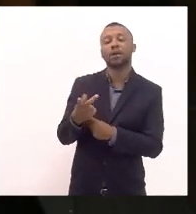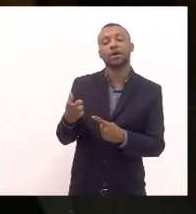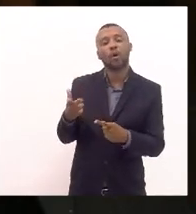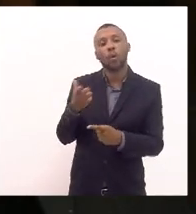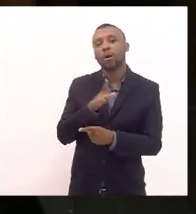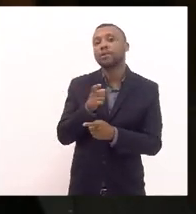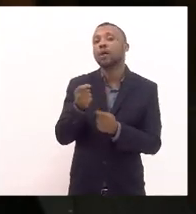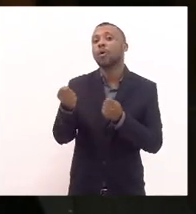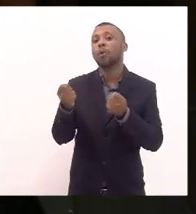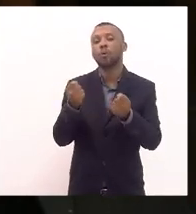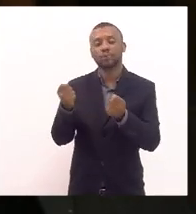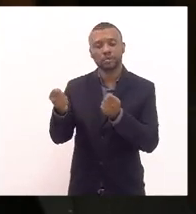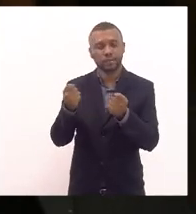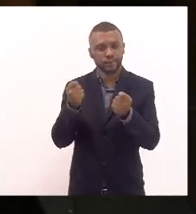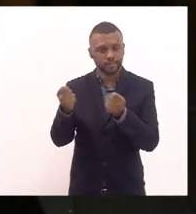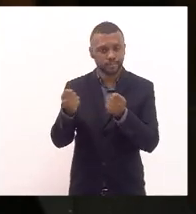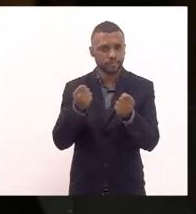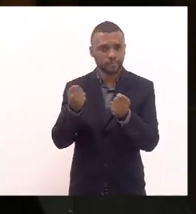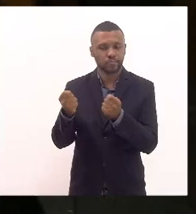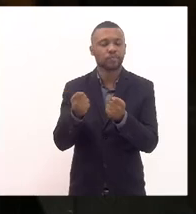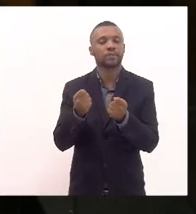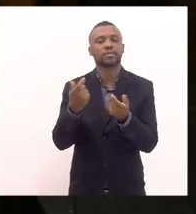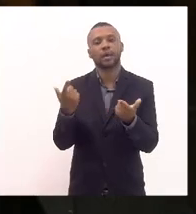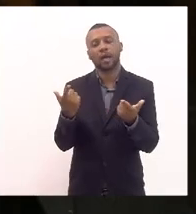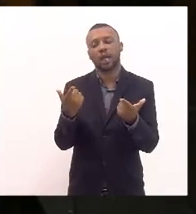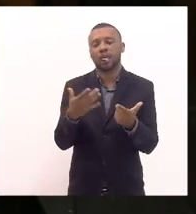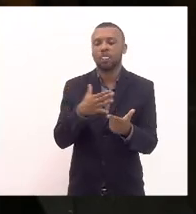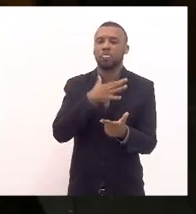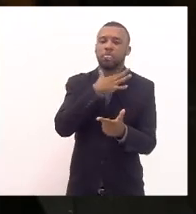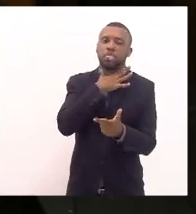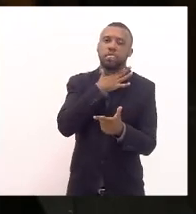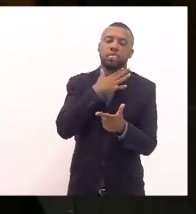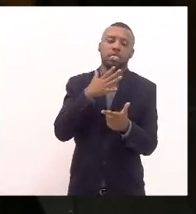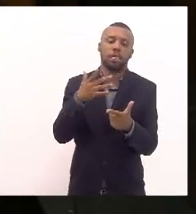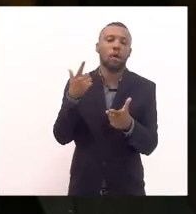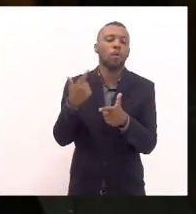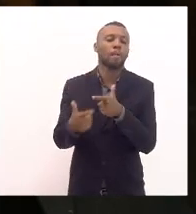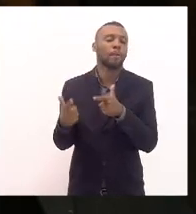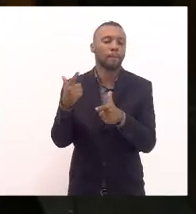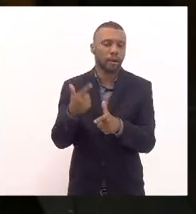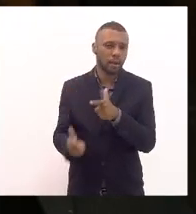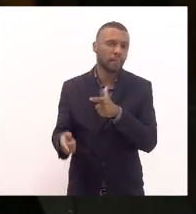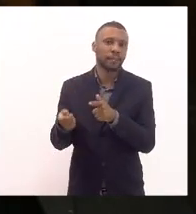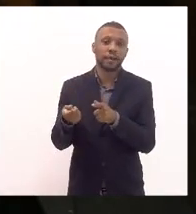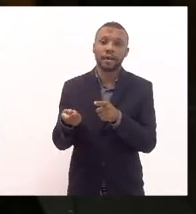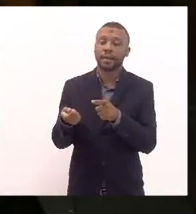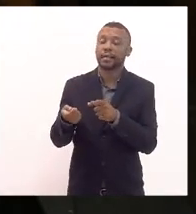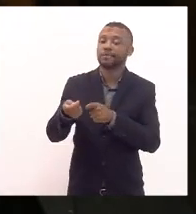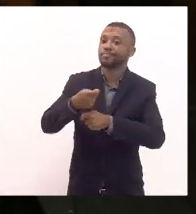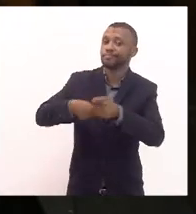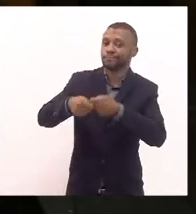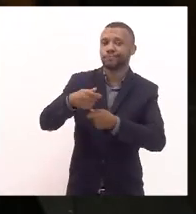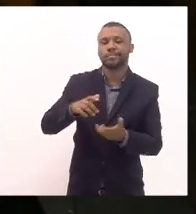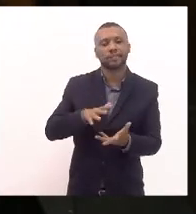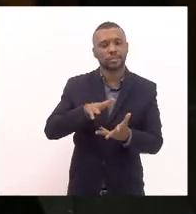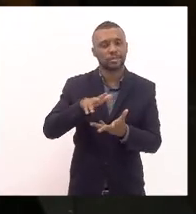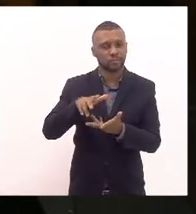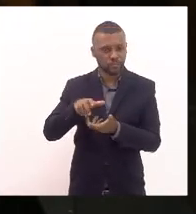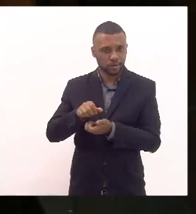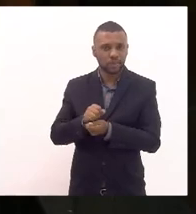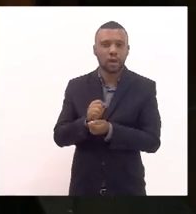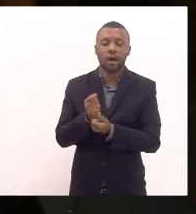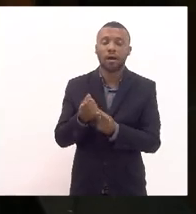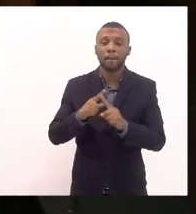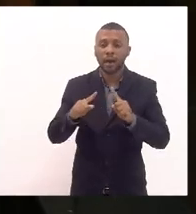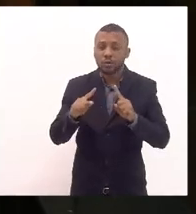conter enfim a Age bordosa né as consequências daquela crise da economia internacional pois bem uma